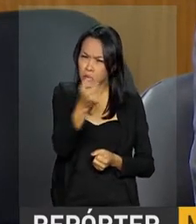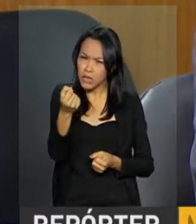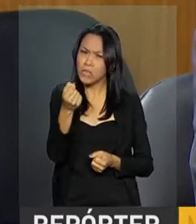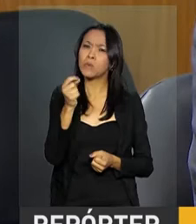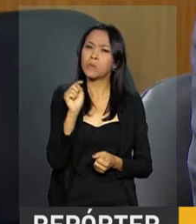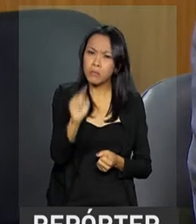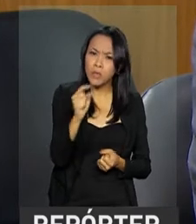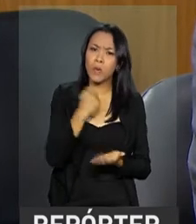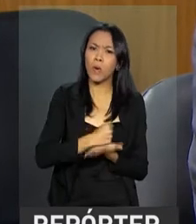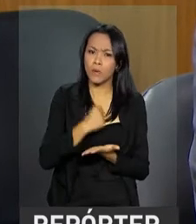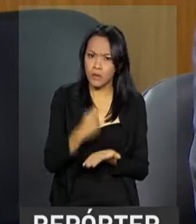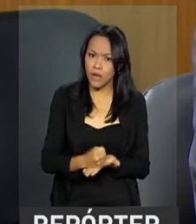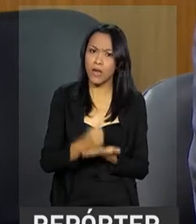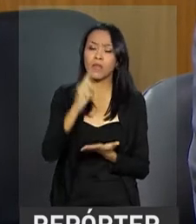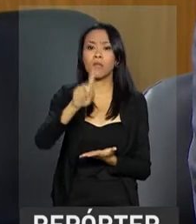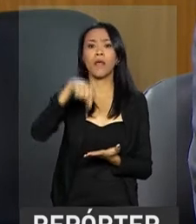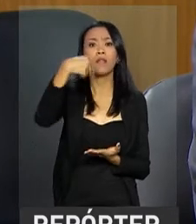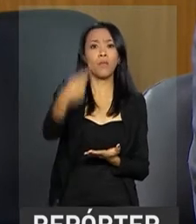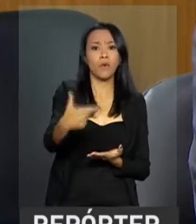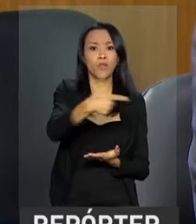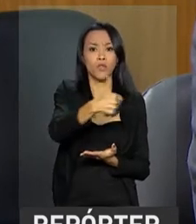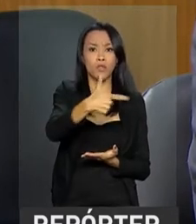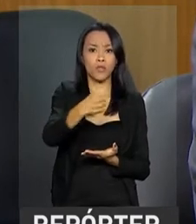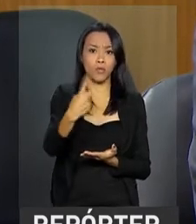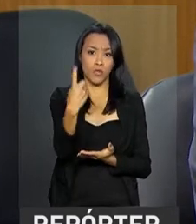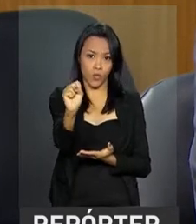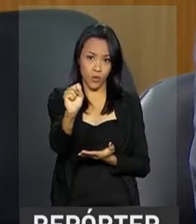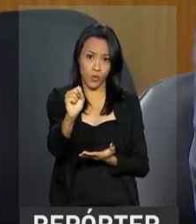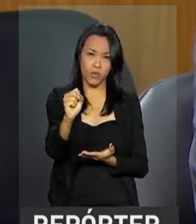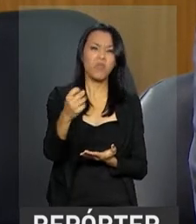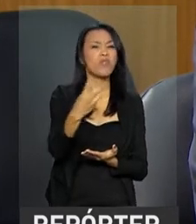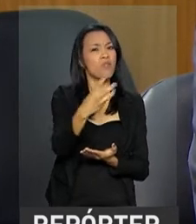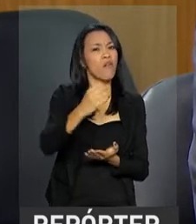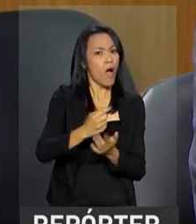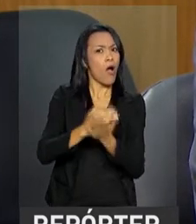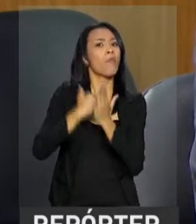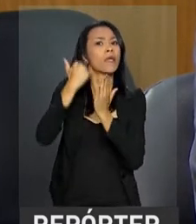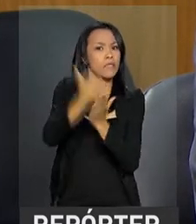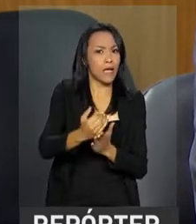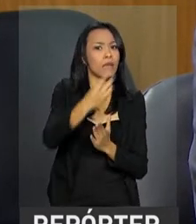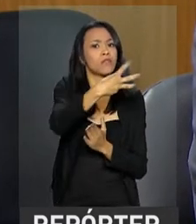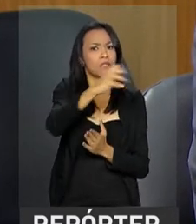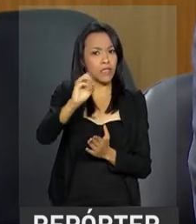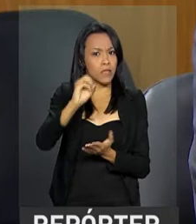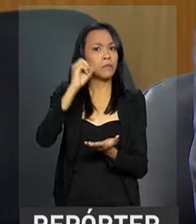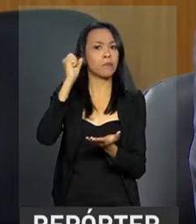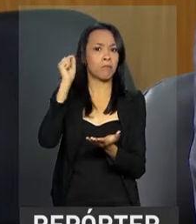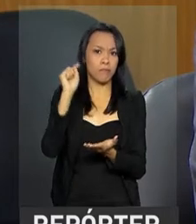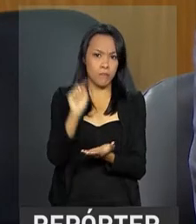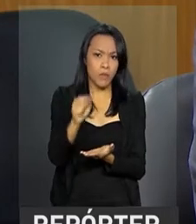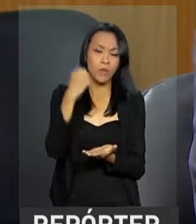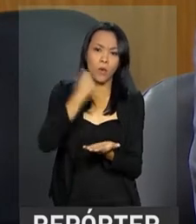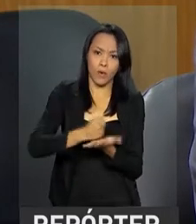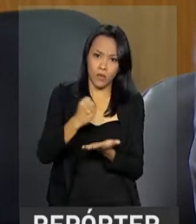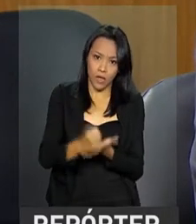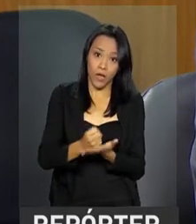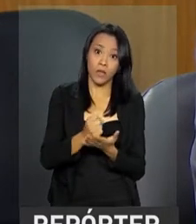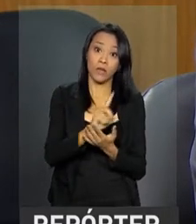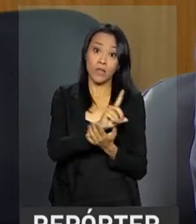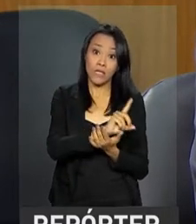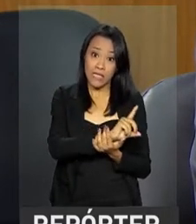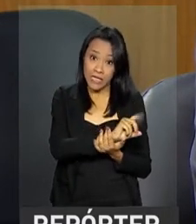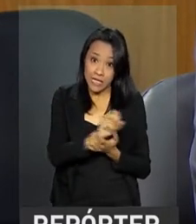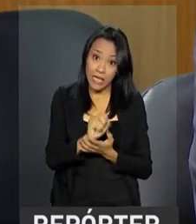contratos, a oferta para 2018 vai ser da ordem de 300 mil contratos. pelo menos 100 mil contratos com